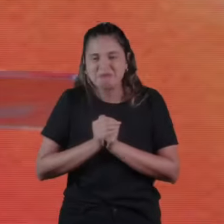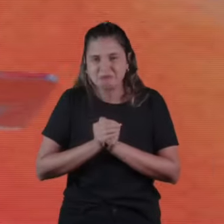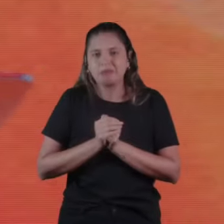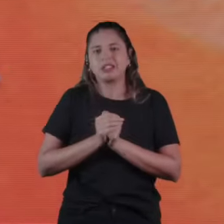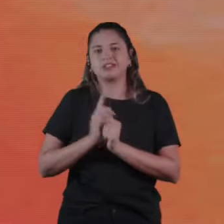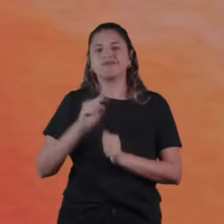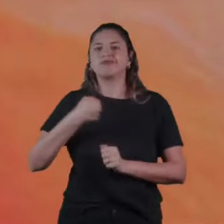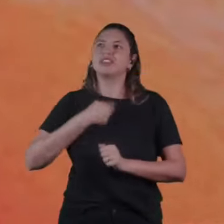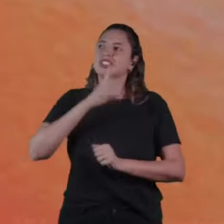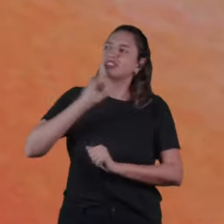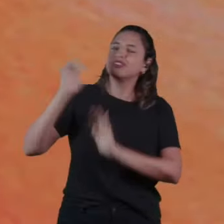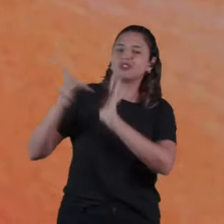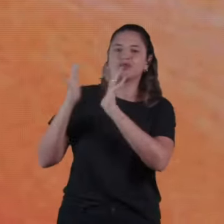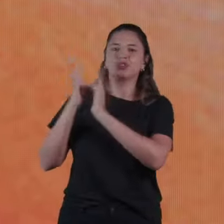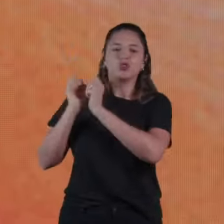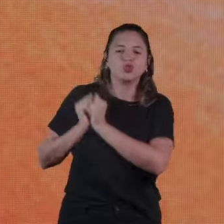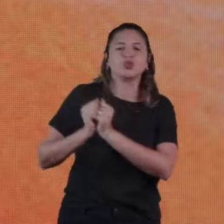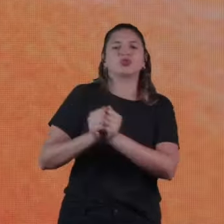presente em nossas vidas.